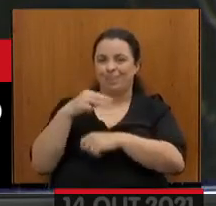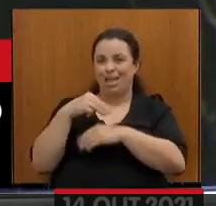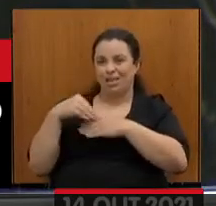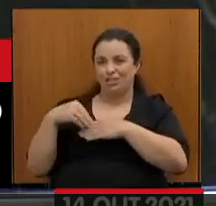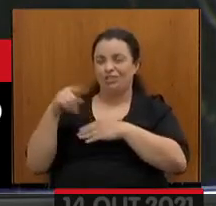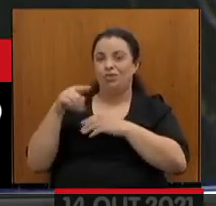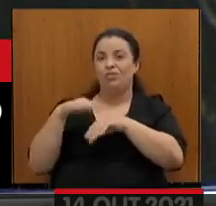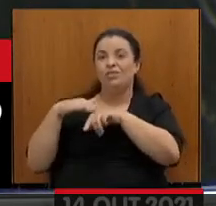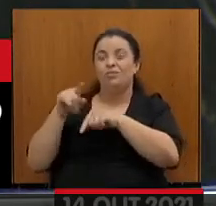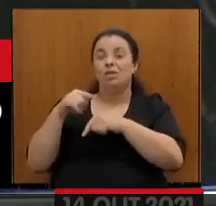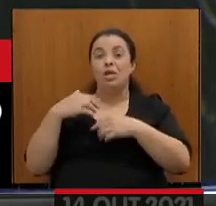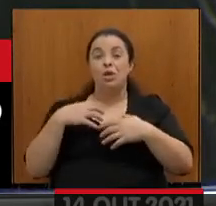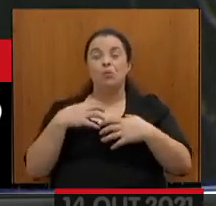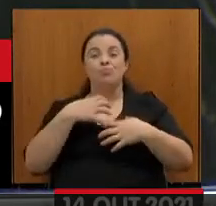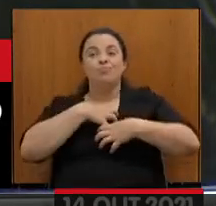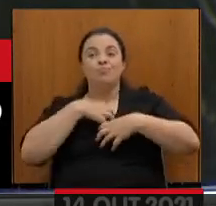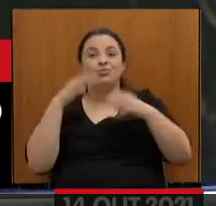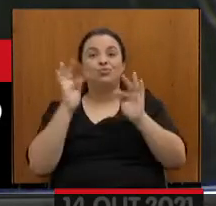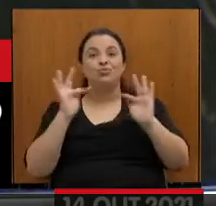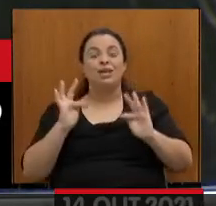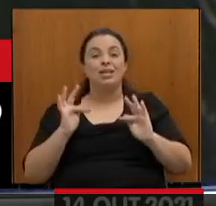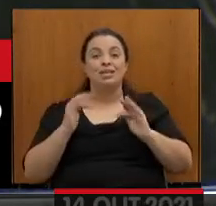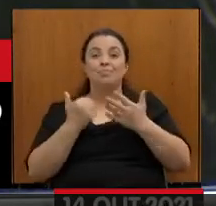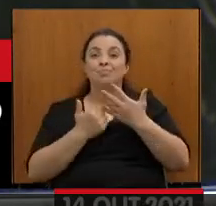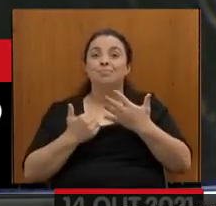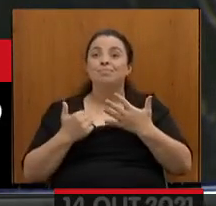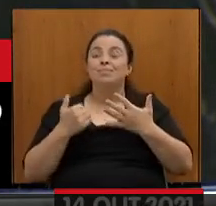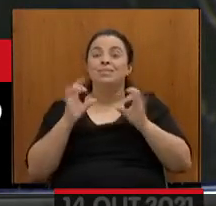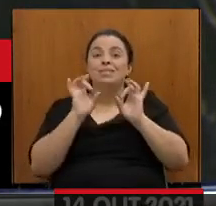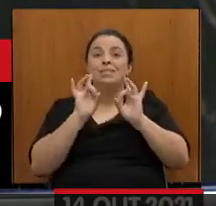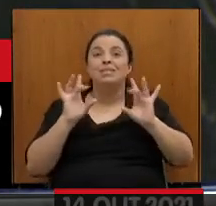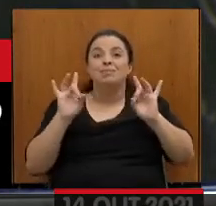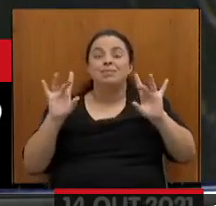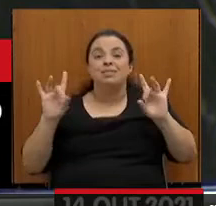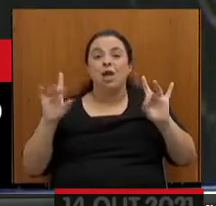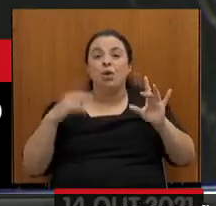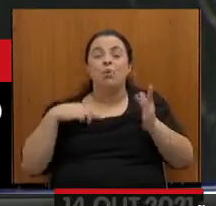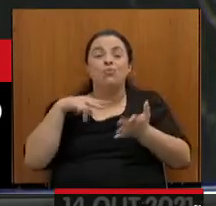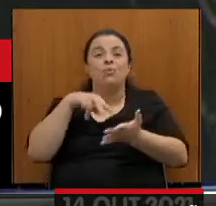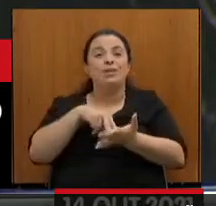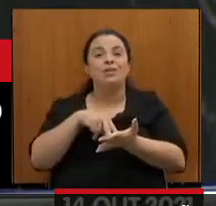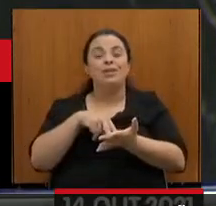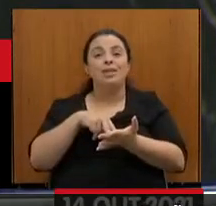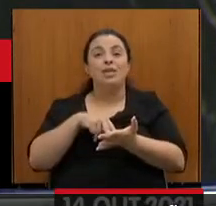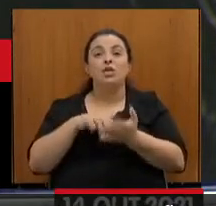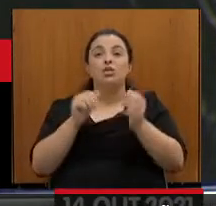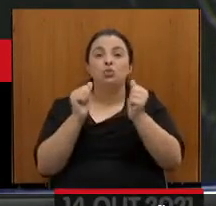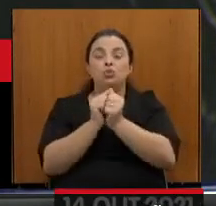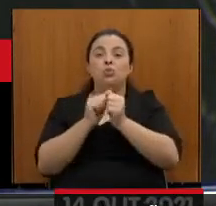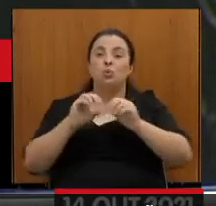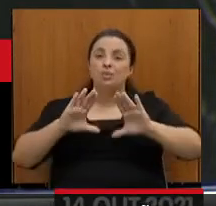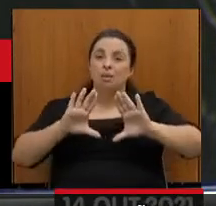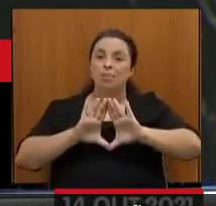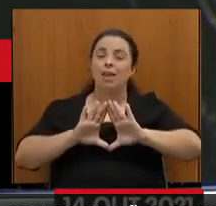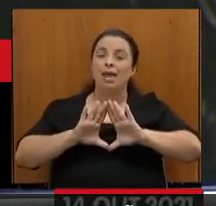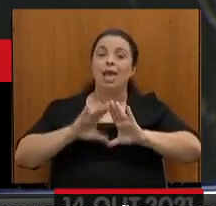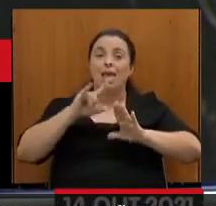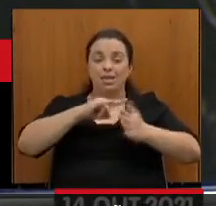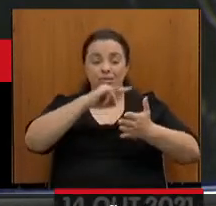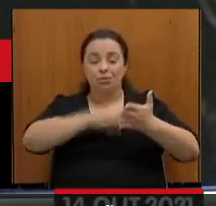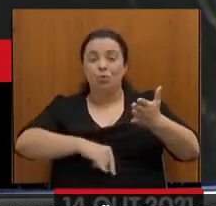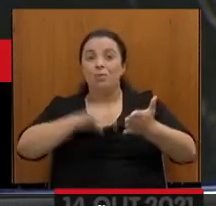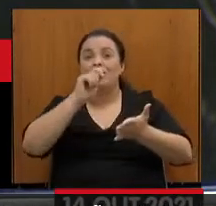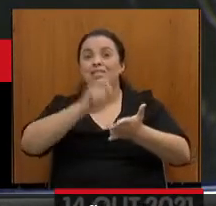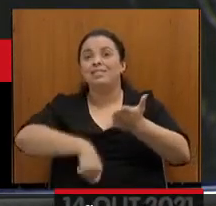aqui compartilhando com vocês e assinando, conjuntamente com a Assembleia, esse compromisso em favor da vida, em prol das